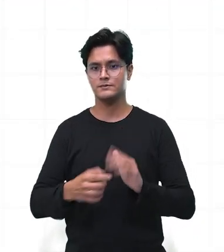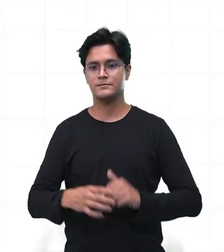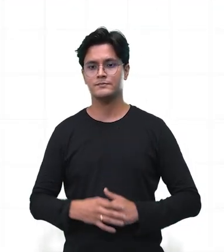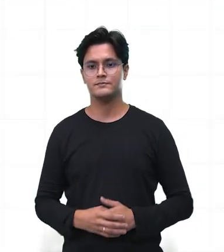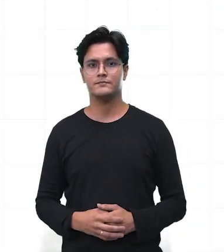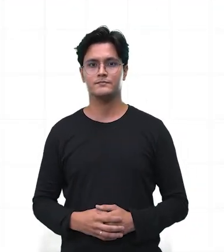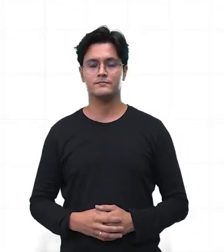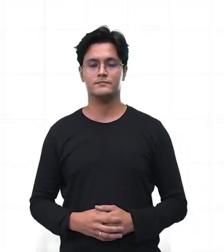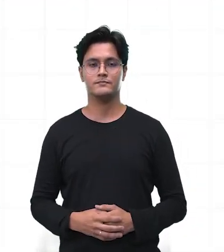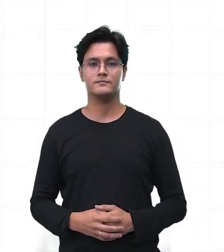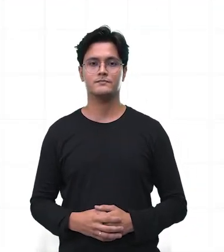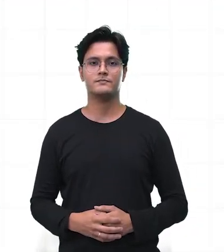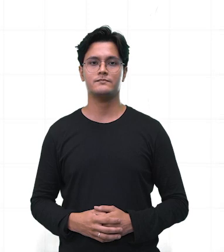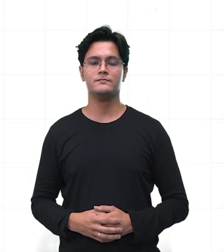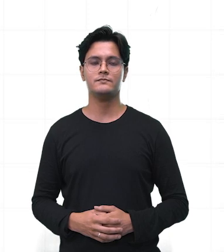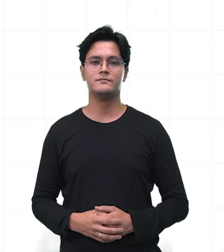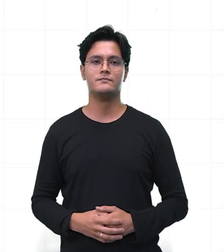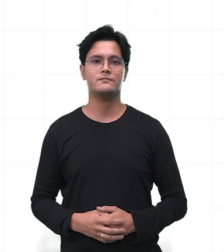Olha só.